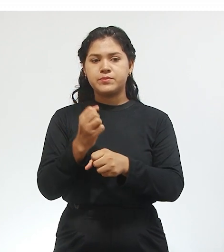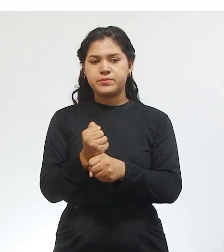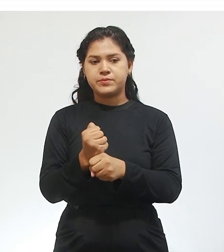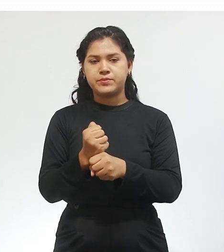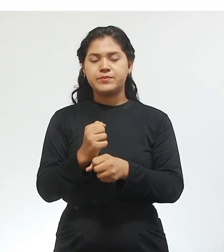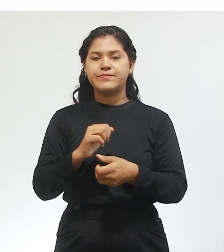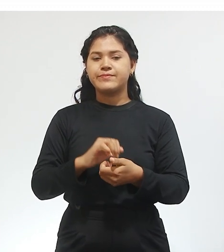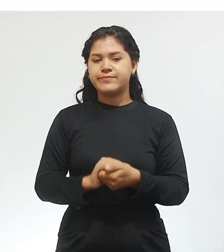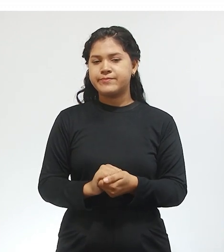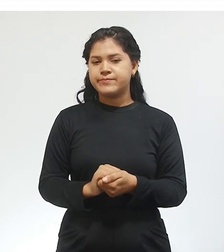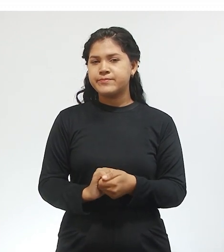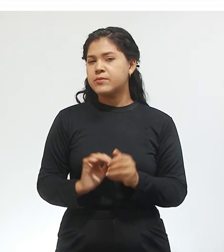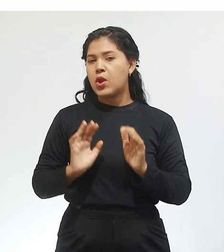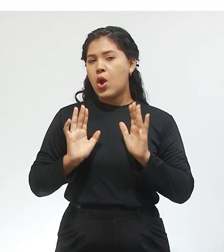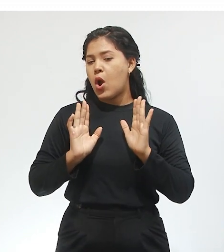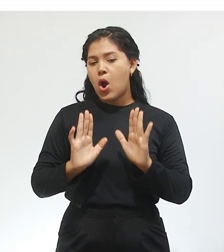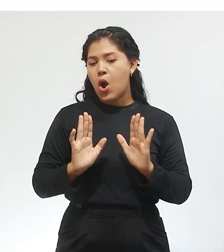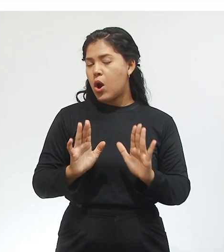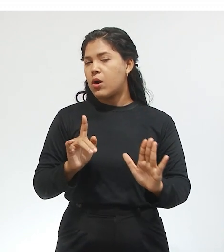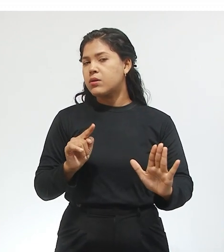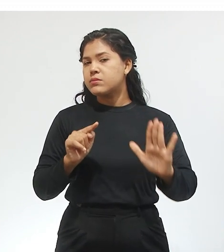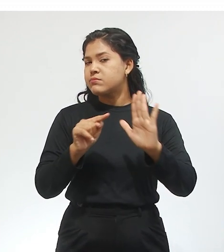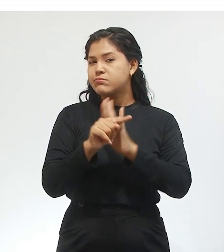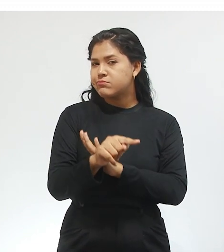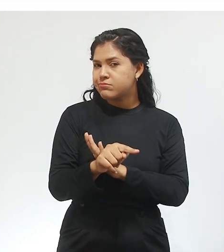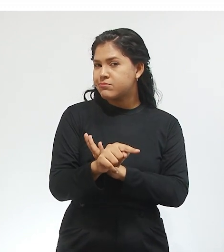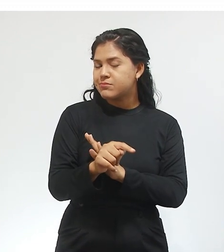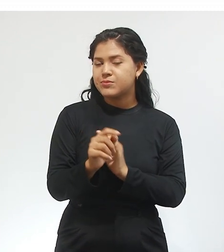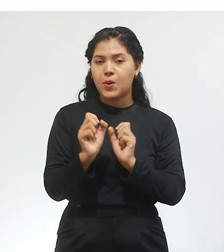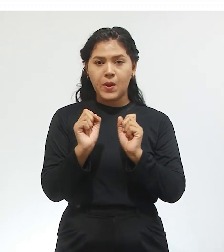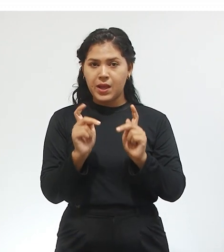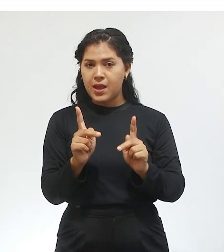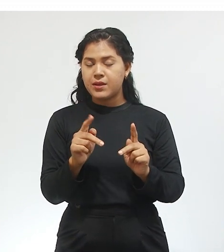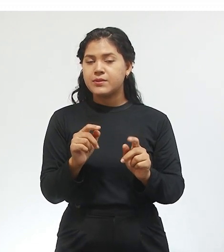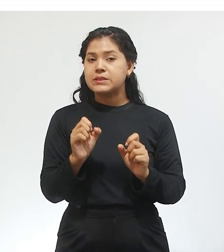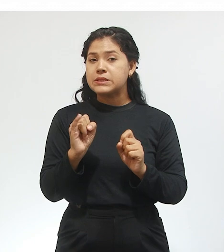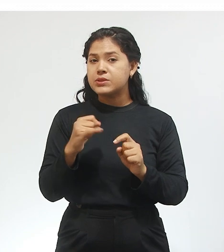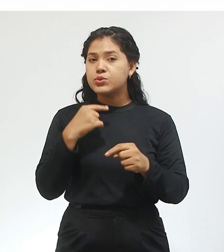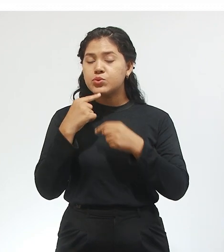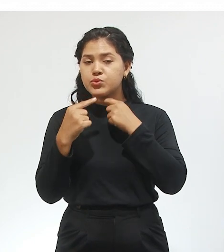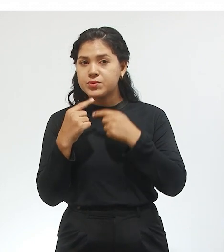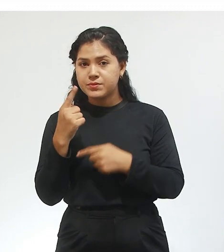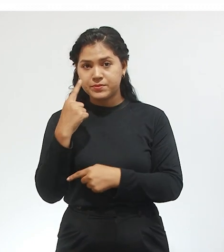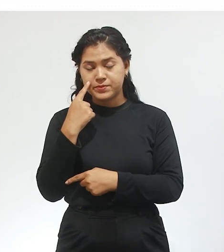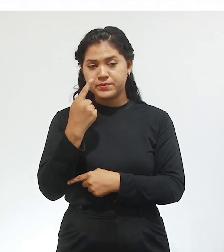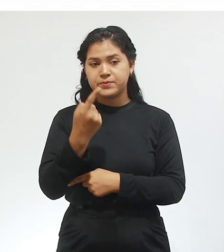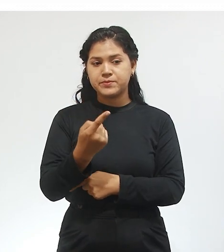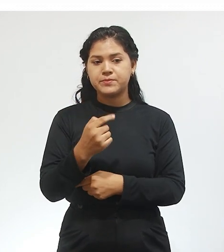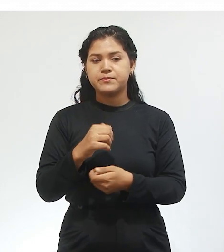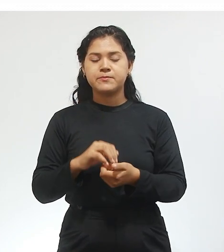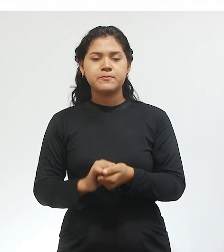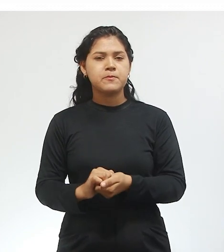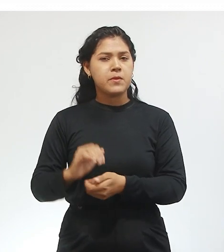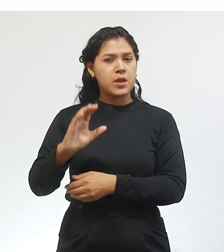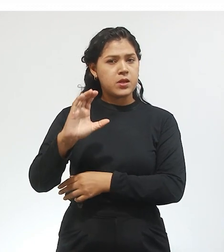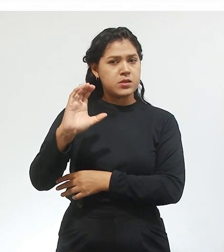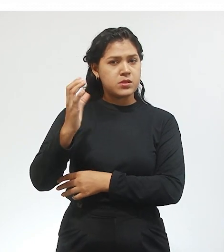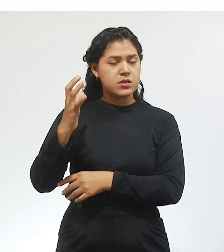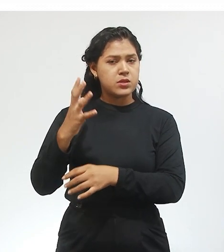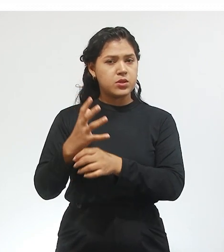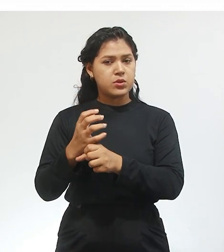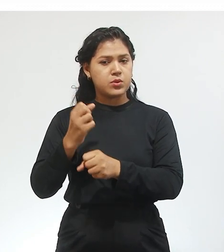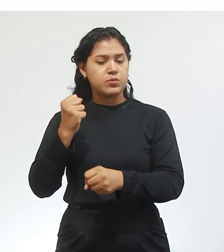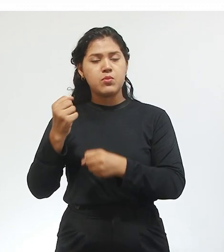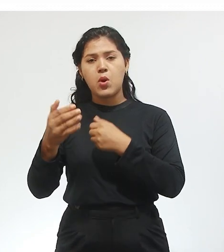Trouxe uma questão aqui só para ver se vocês estão entendendo mesmo, ok? Vamos lá. As ciências contábeis, assim